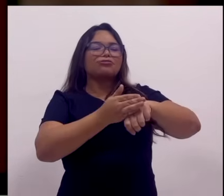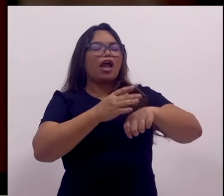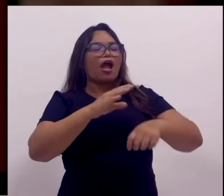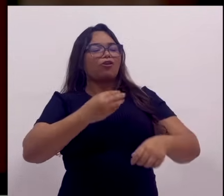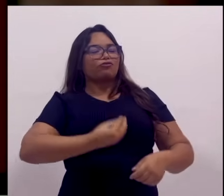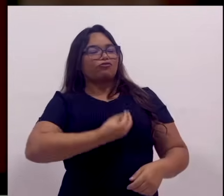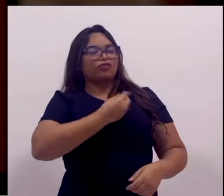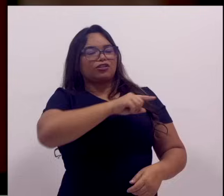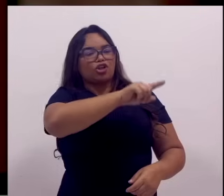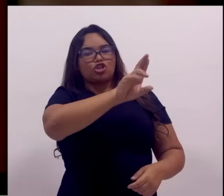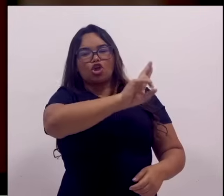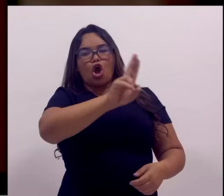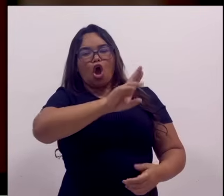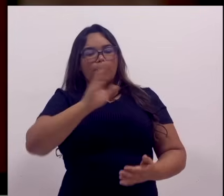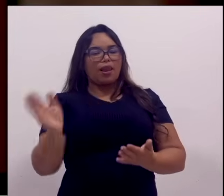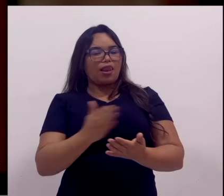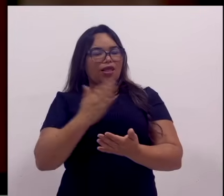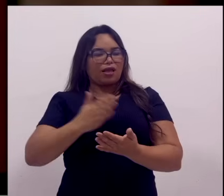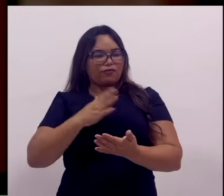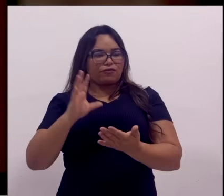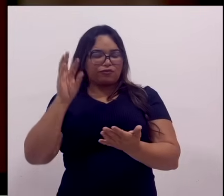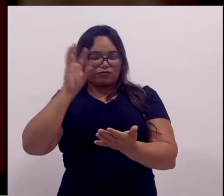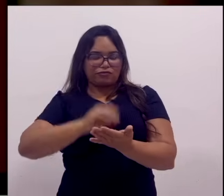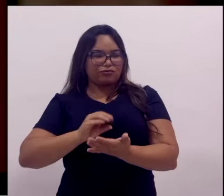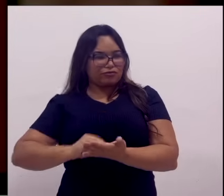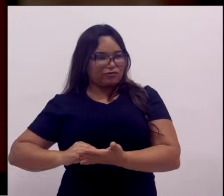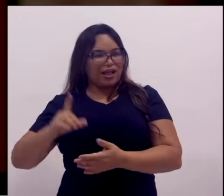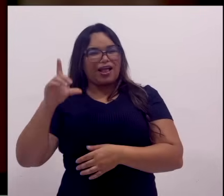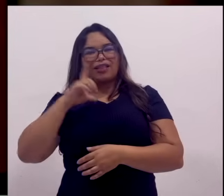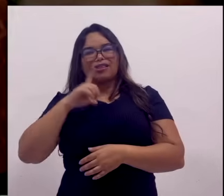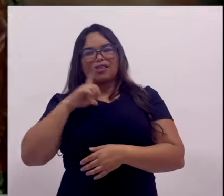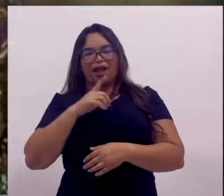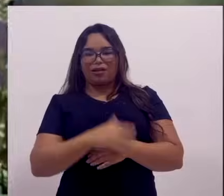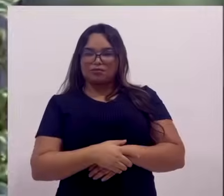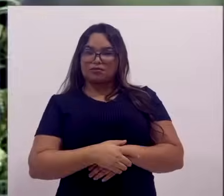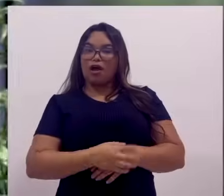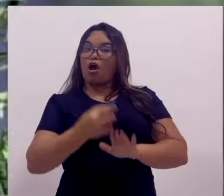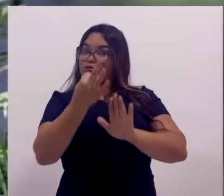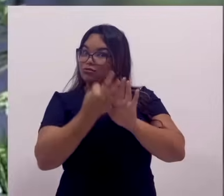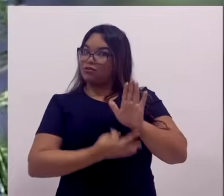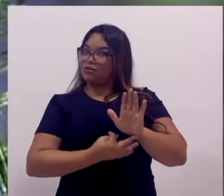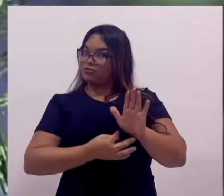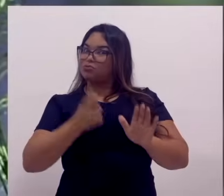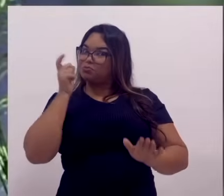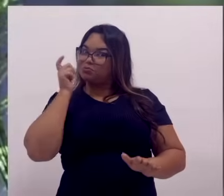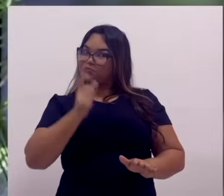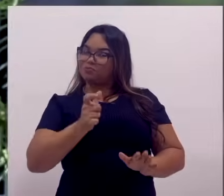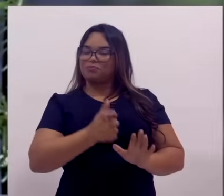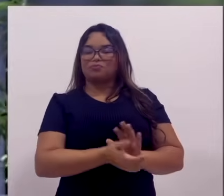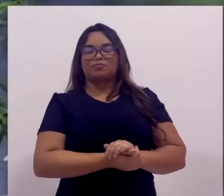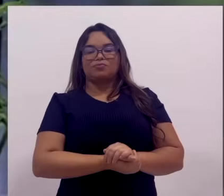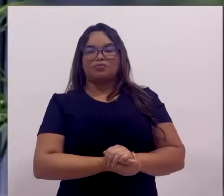confessarei o seu nome diante do meu Pai e diante dos seus anjos. A propósito, este é um texto interessante.